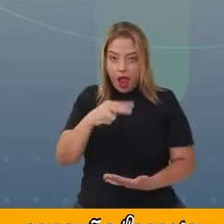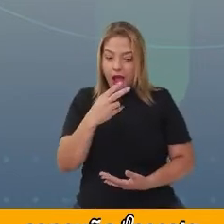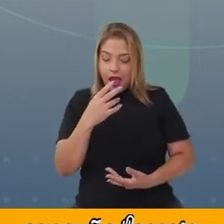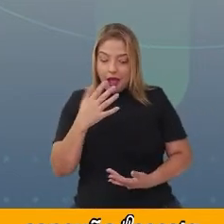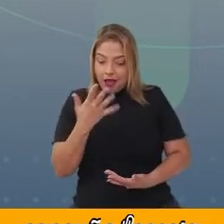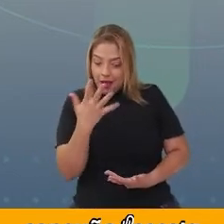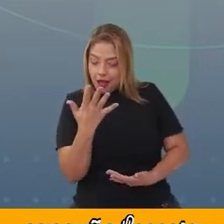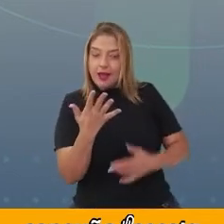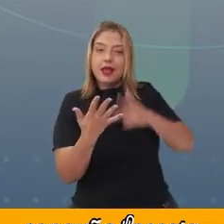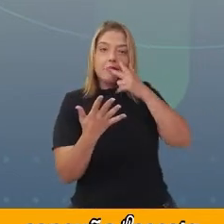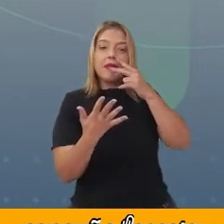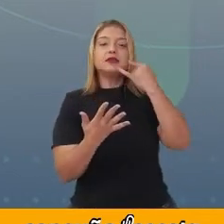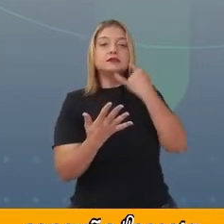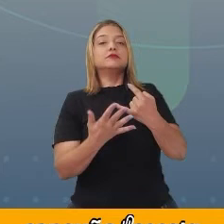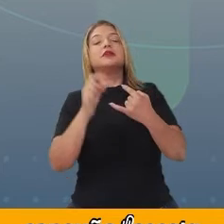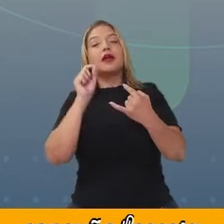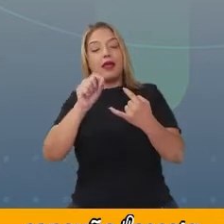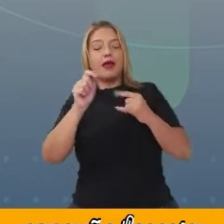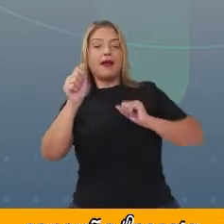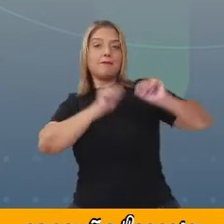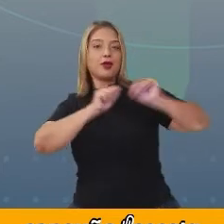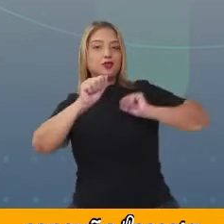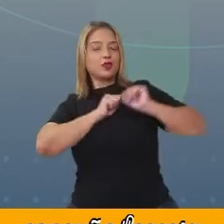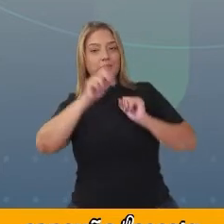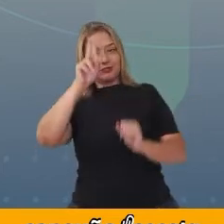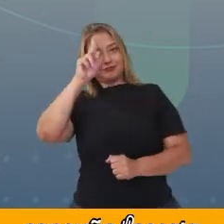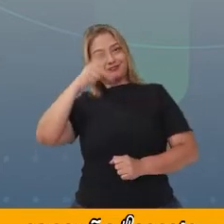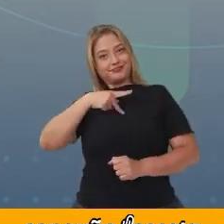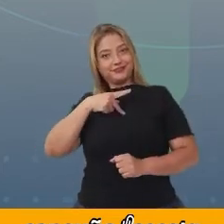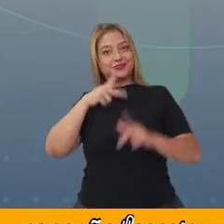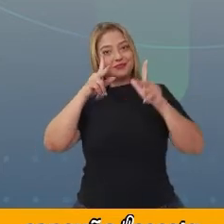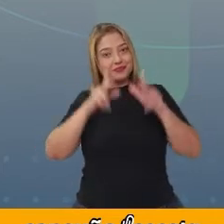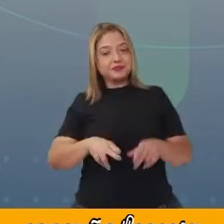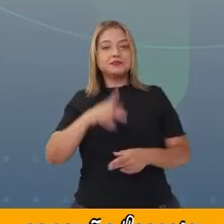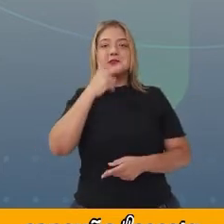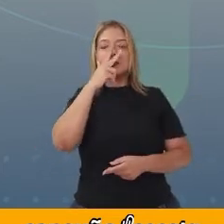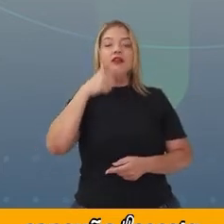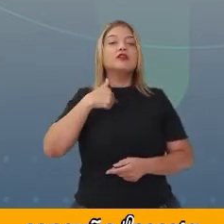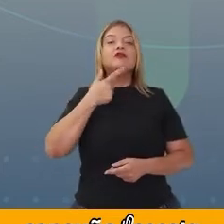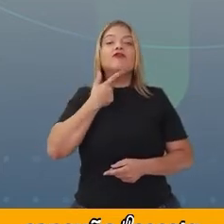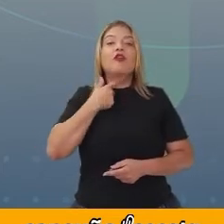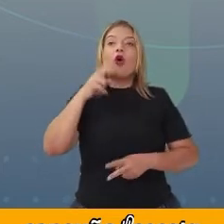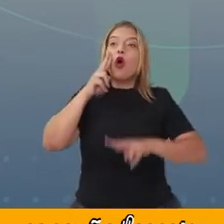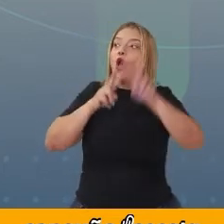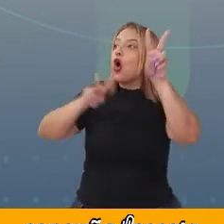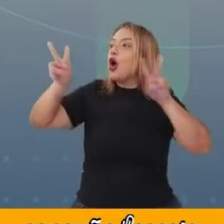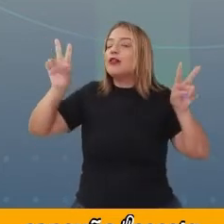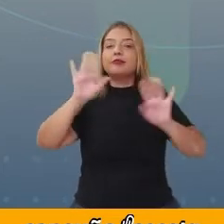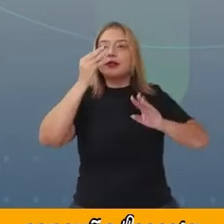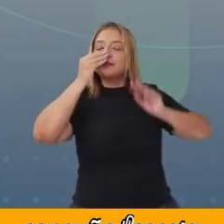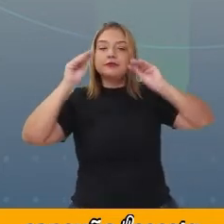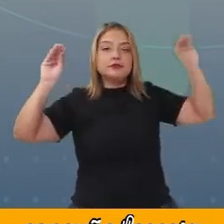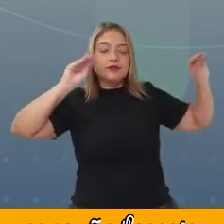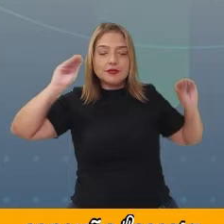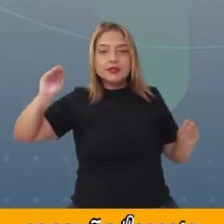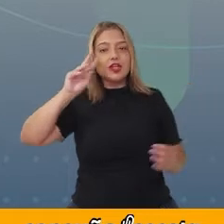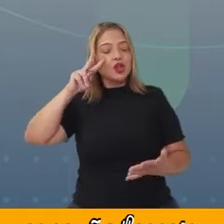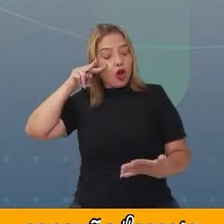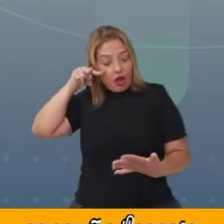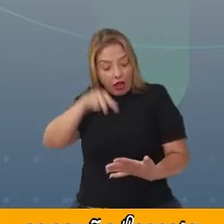infelizmente, essa imagem se desfazia e ele não conseguia ter esse ser